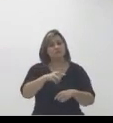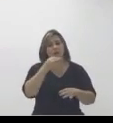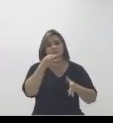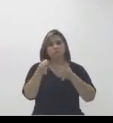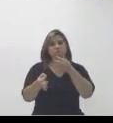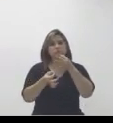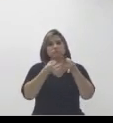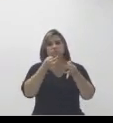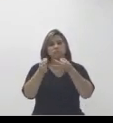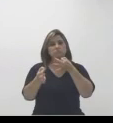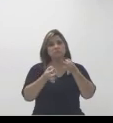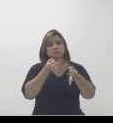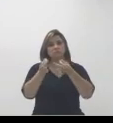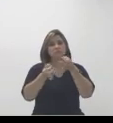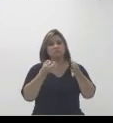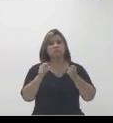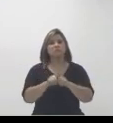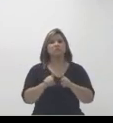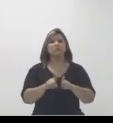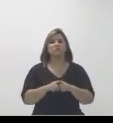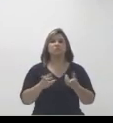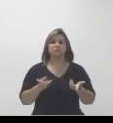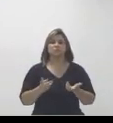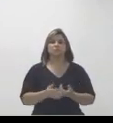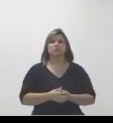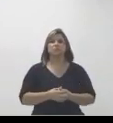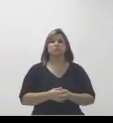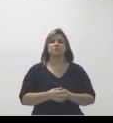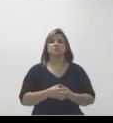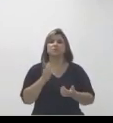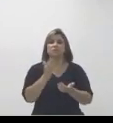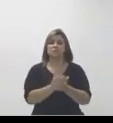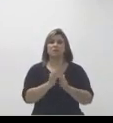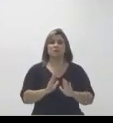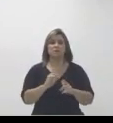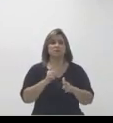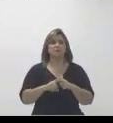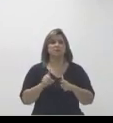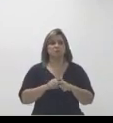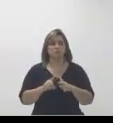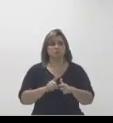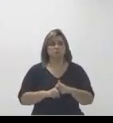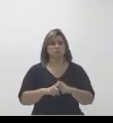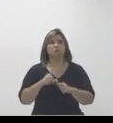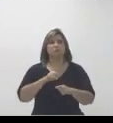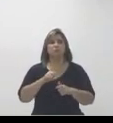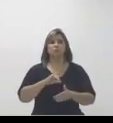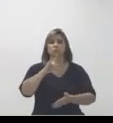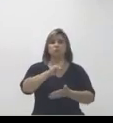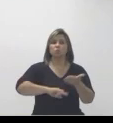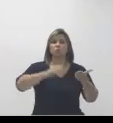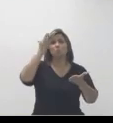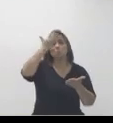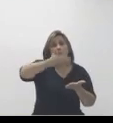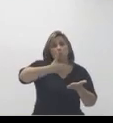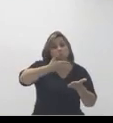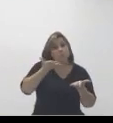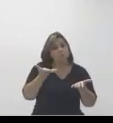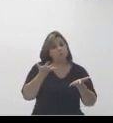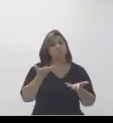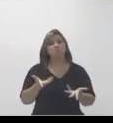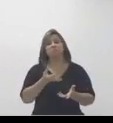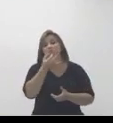e uma tentativa até d barra isso aí em relação a um documento isso aí fica uma sugestão de projeto